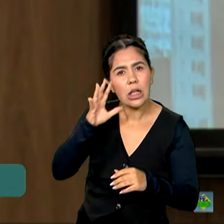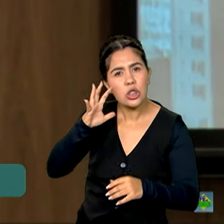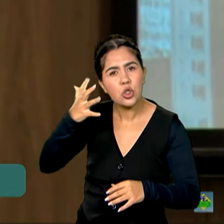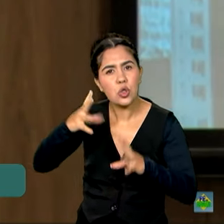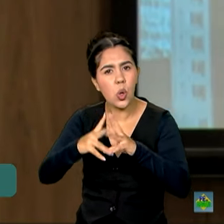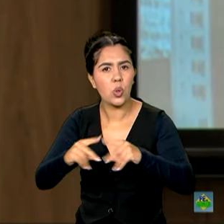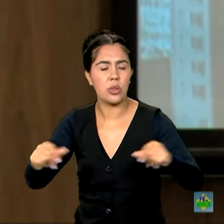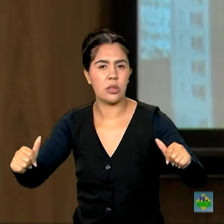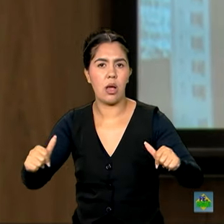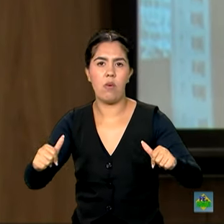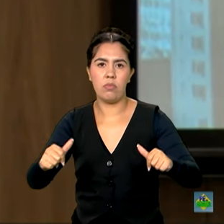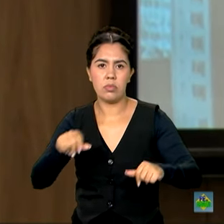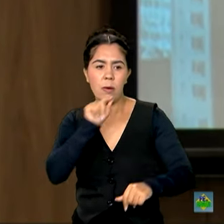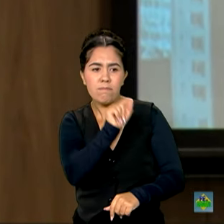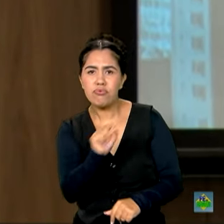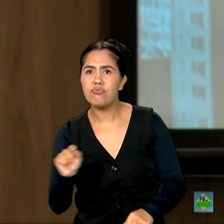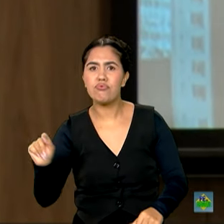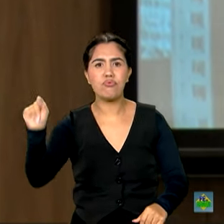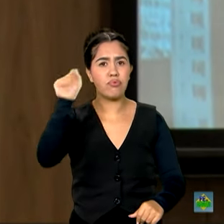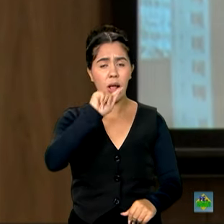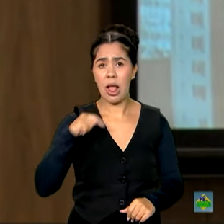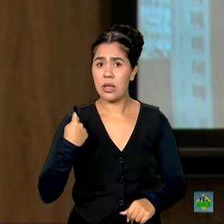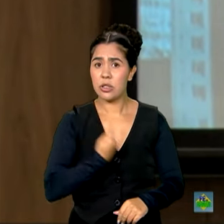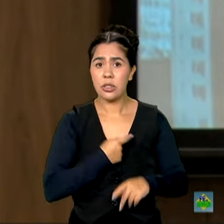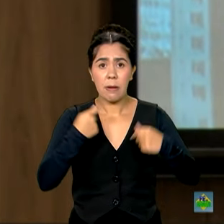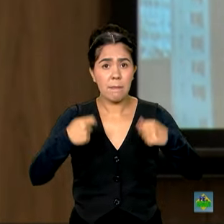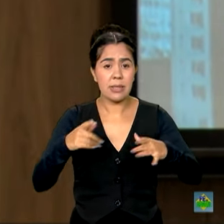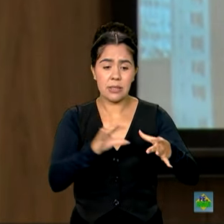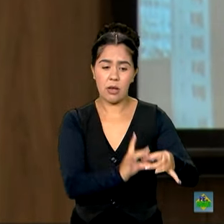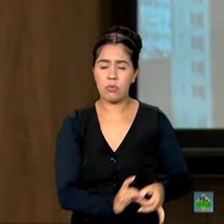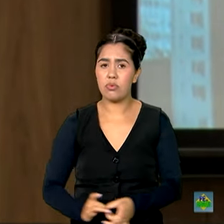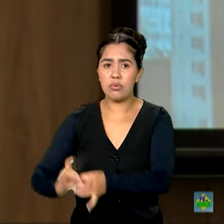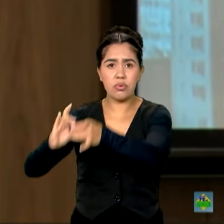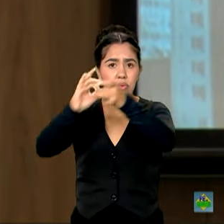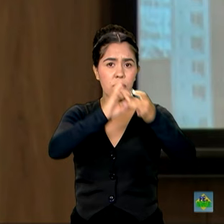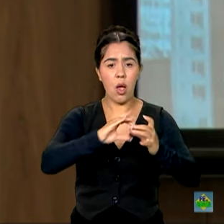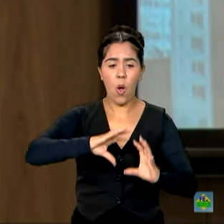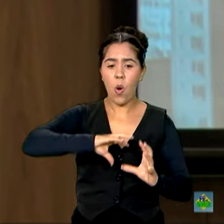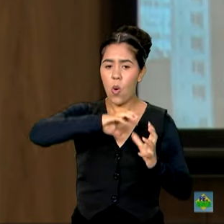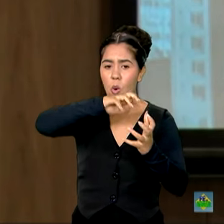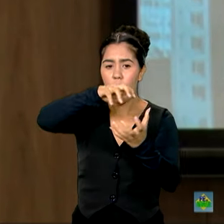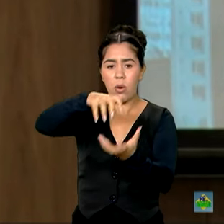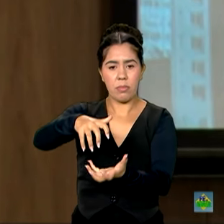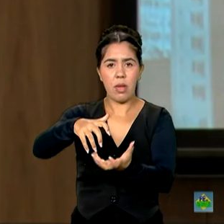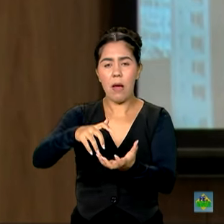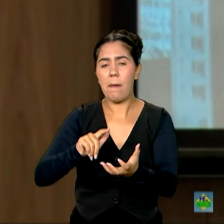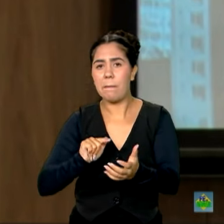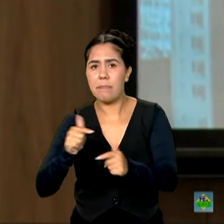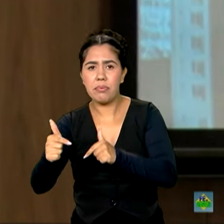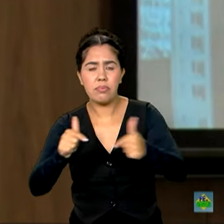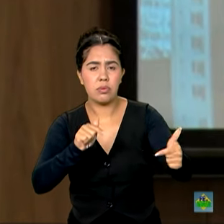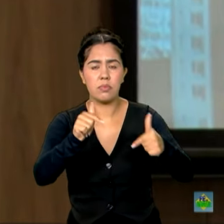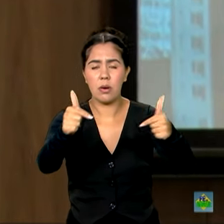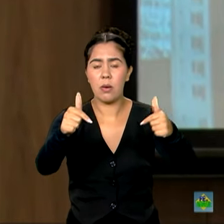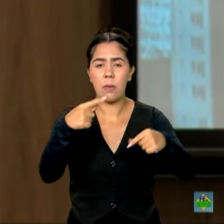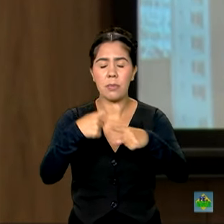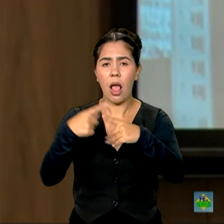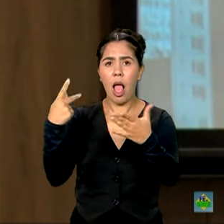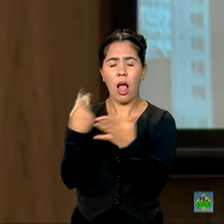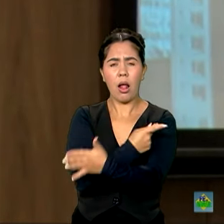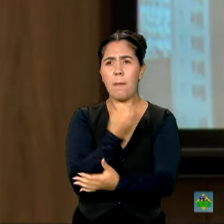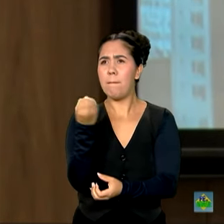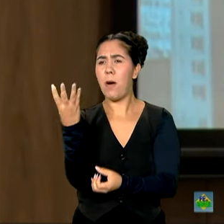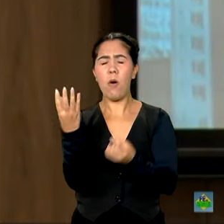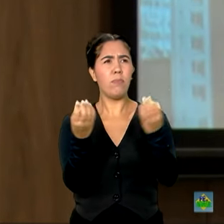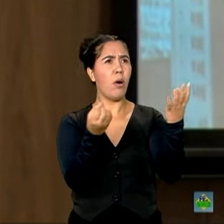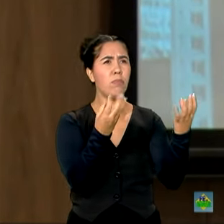que agir globalmente, porque localmente já não há mais como dar conta dos problemas que estão acontecendo.